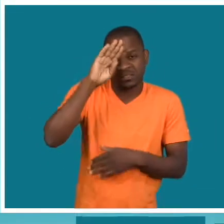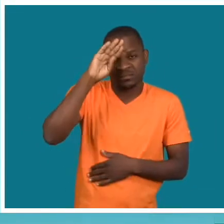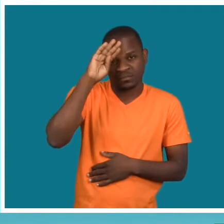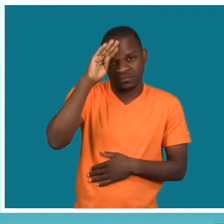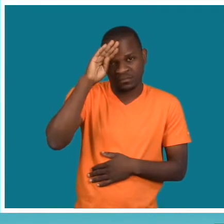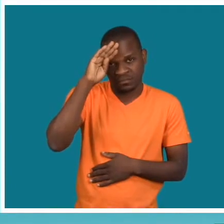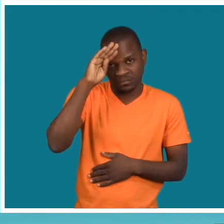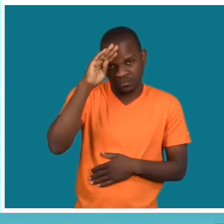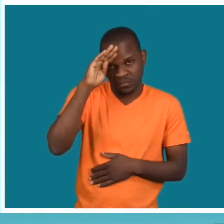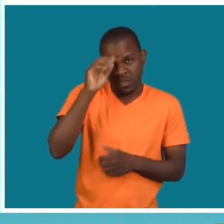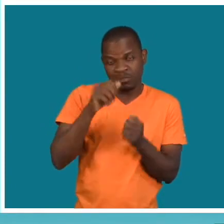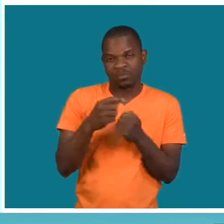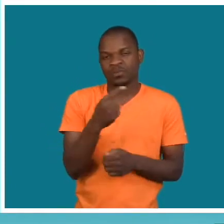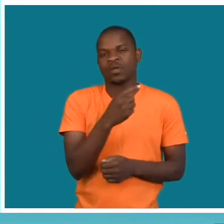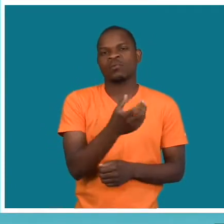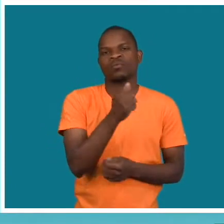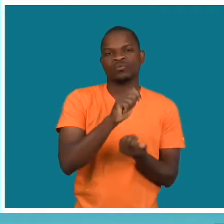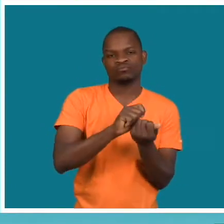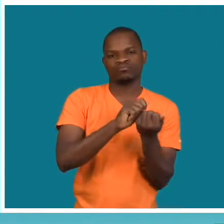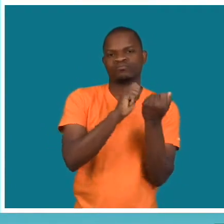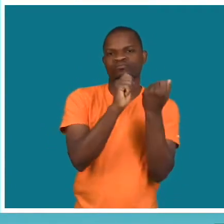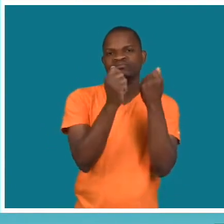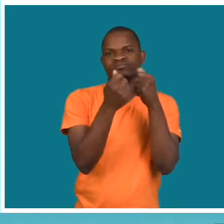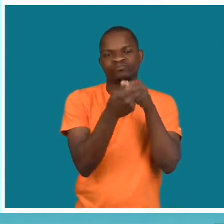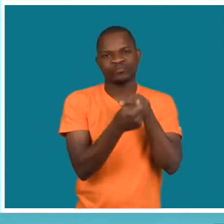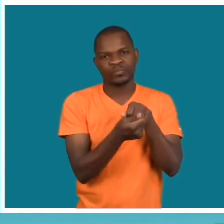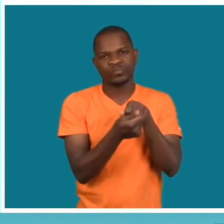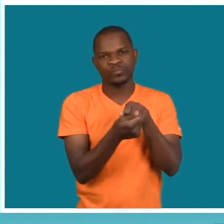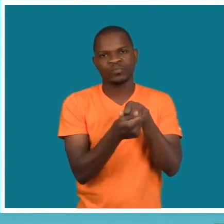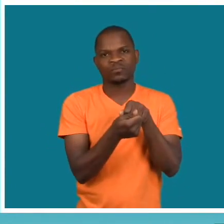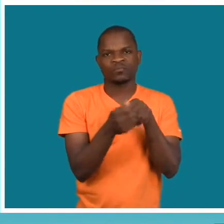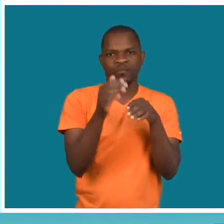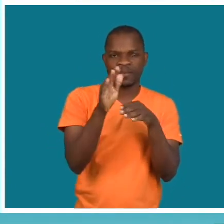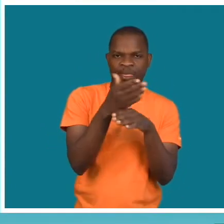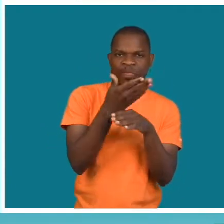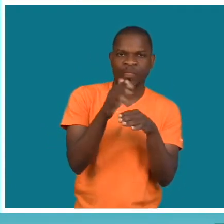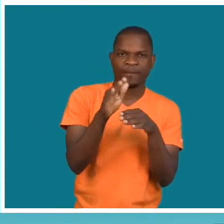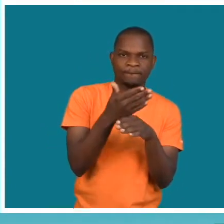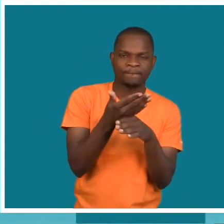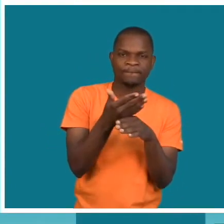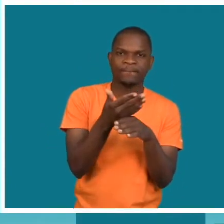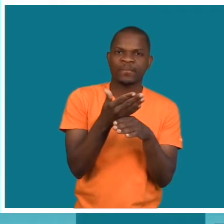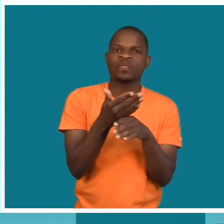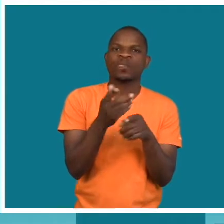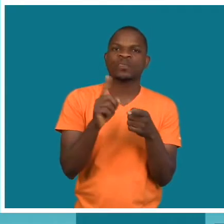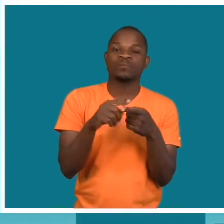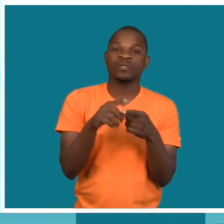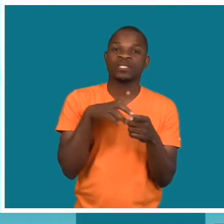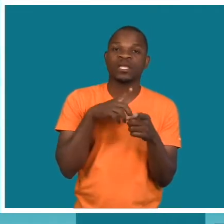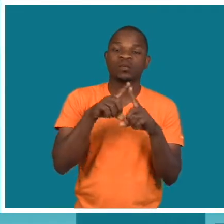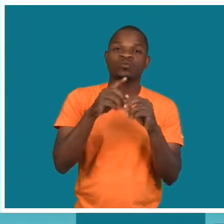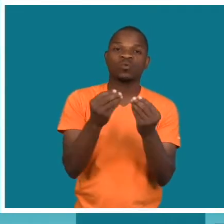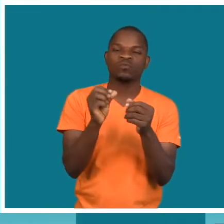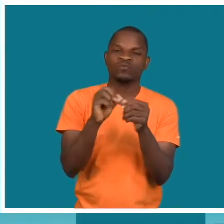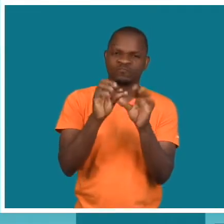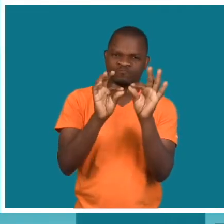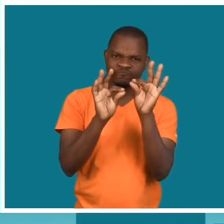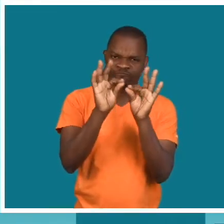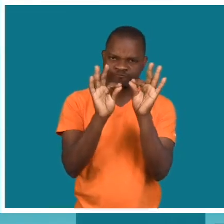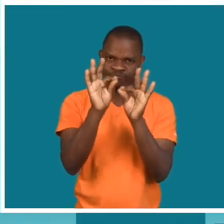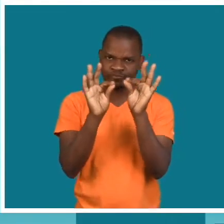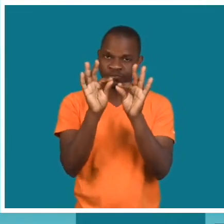Então, eles vão mudar os joelhos, vão mudar, eles dizem, o controle, qualquer coisa, até um